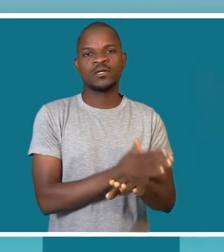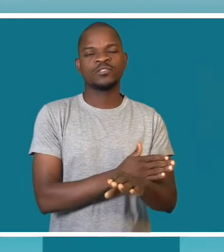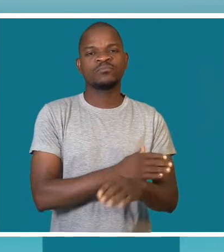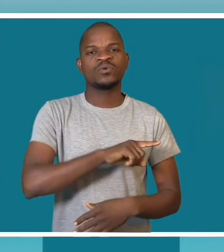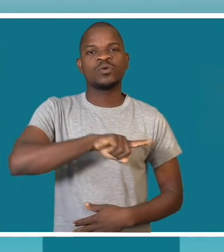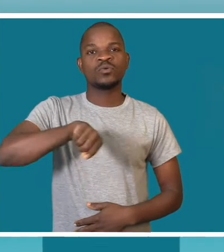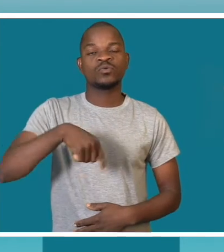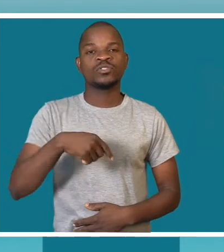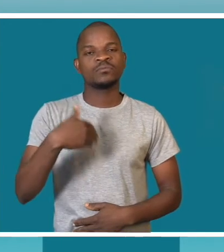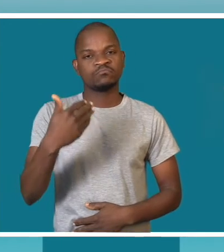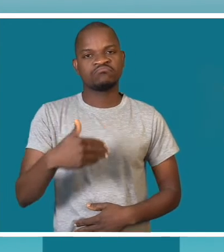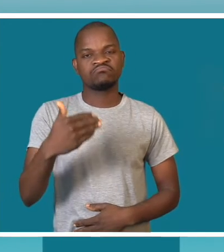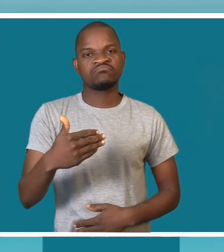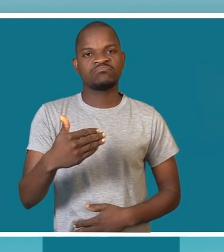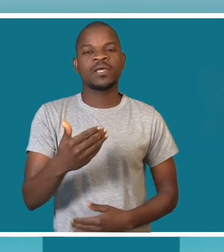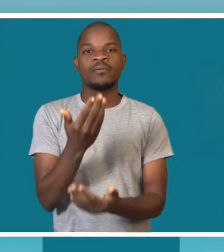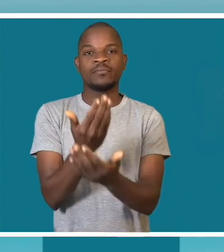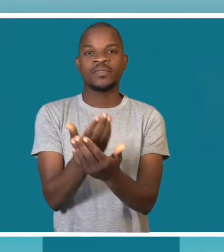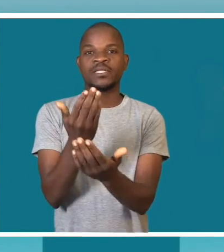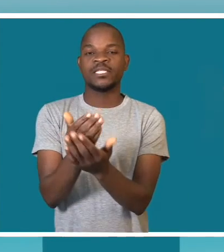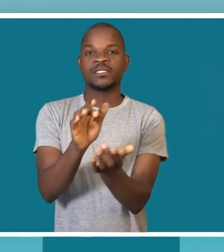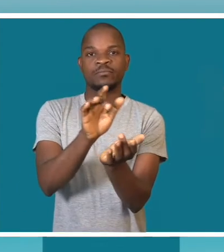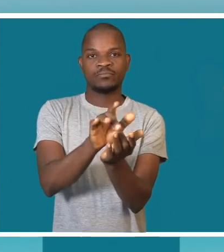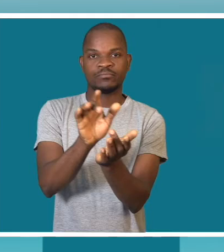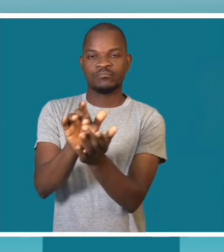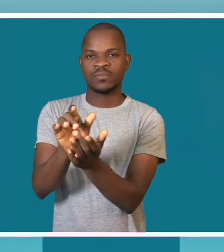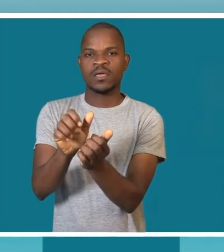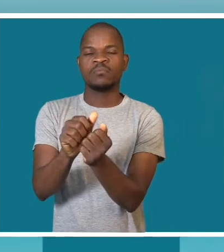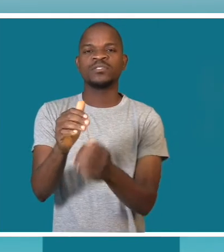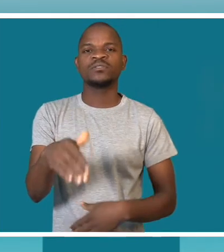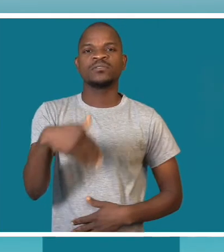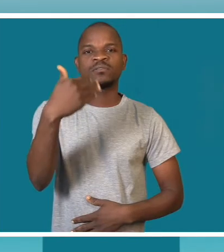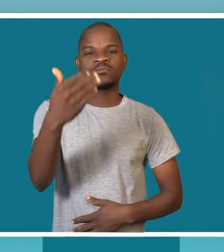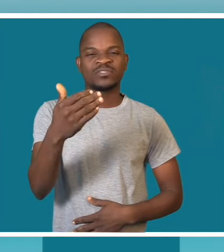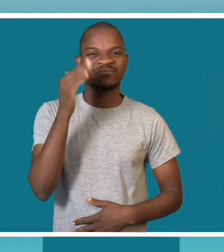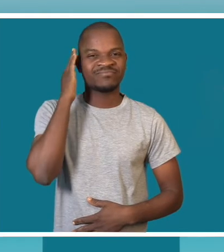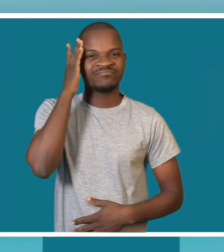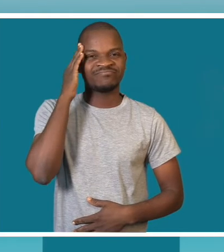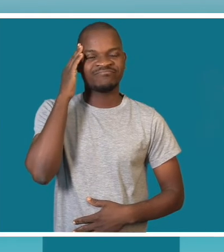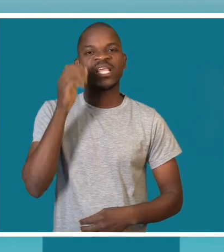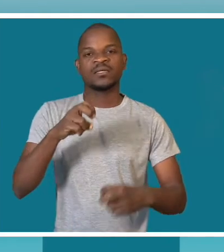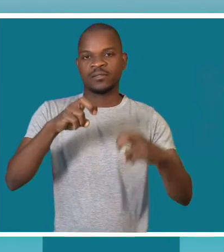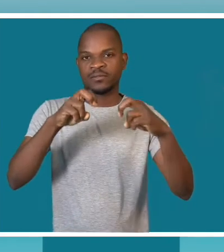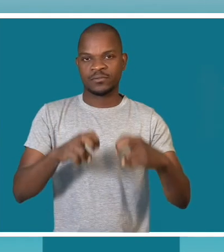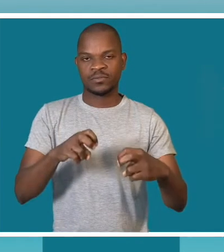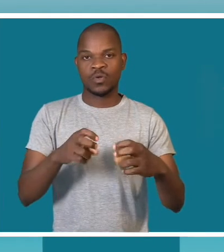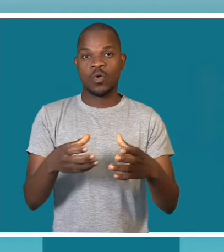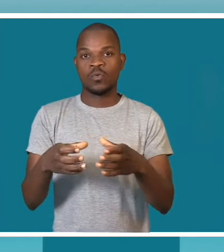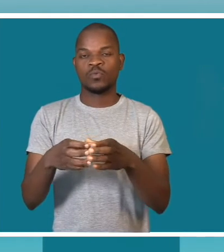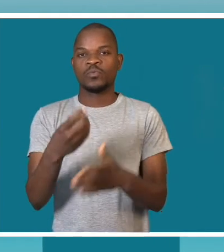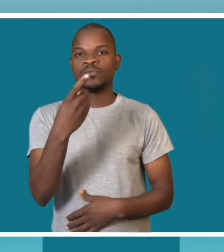ambiente de estarmos a pedir desmola. Mas chegou a fase de nos sentarmos,